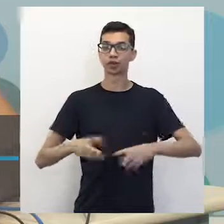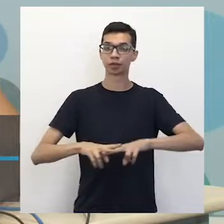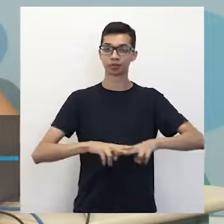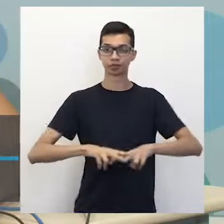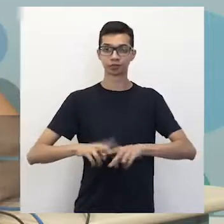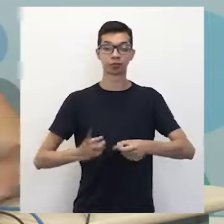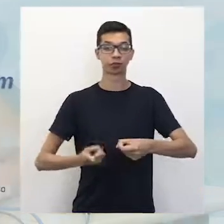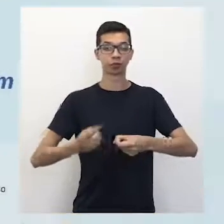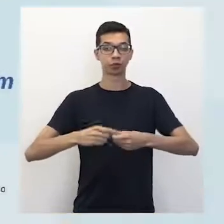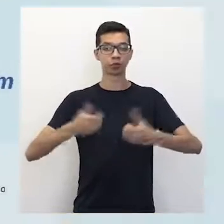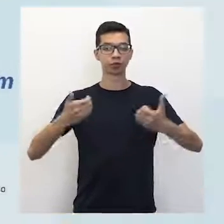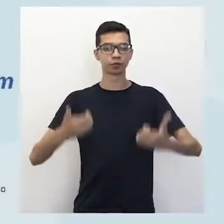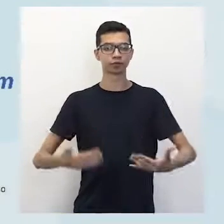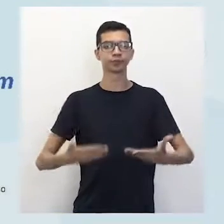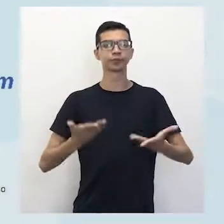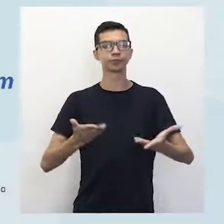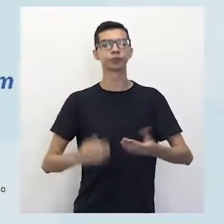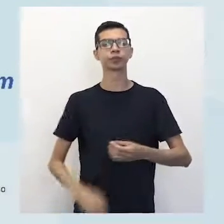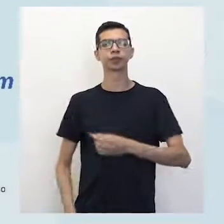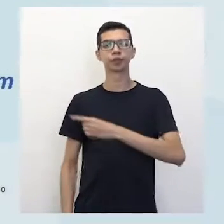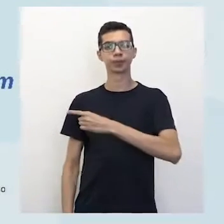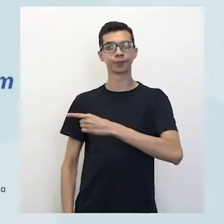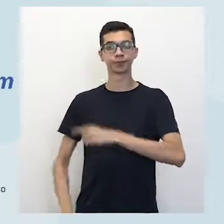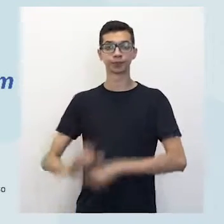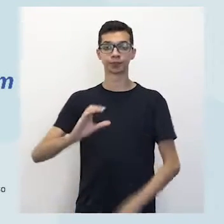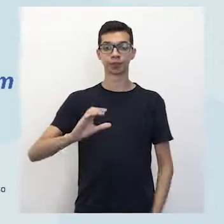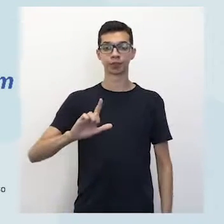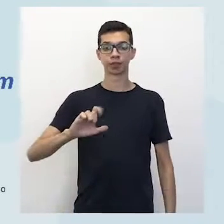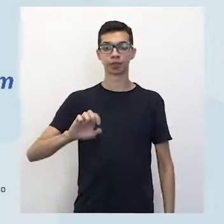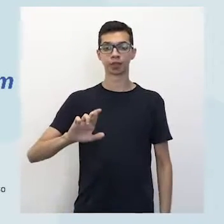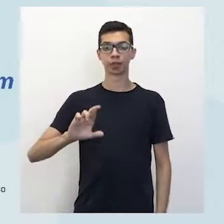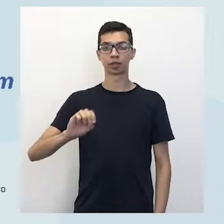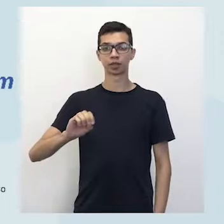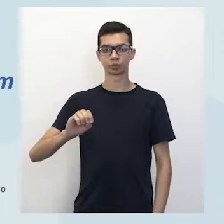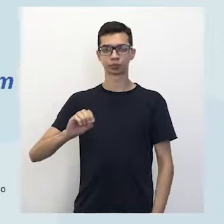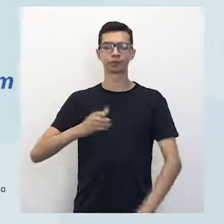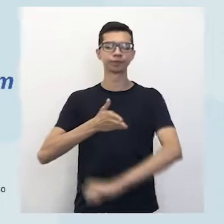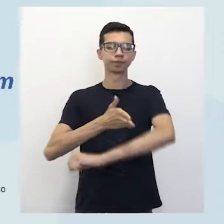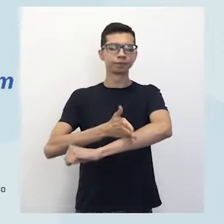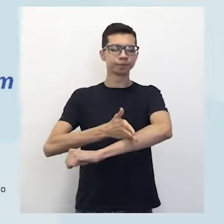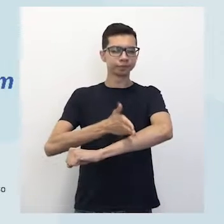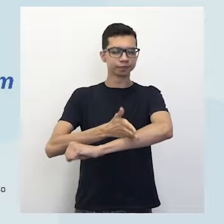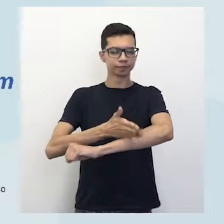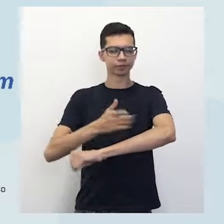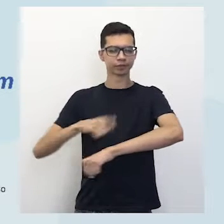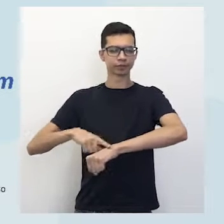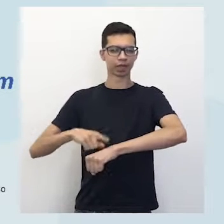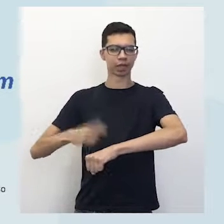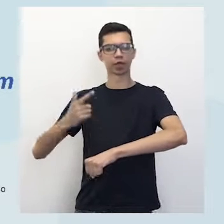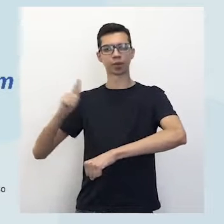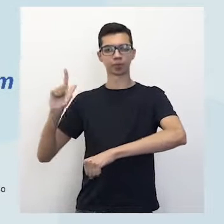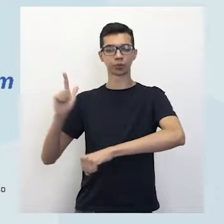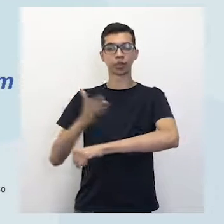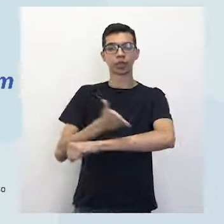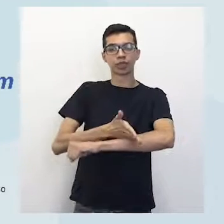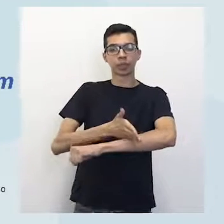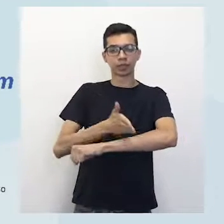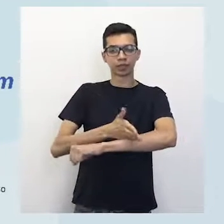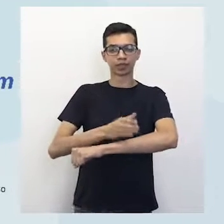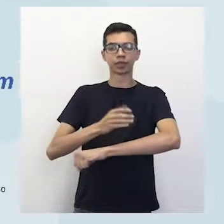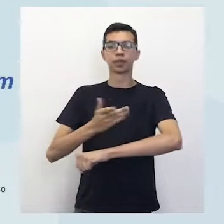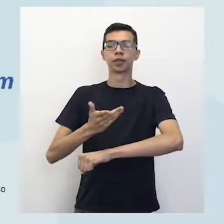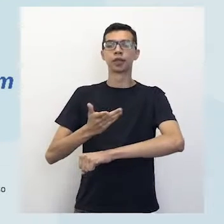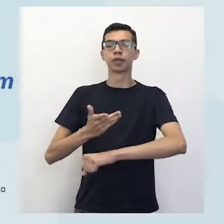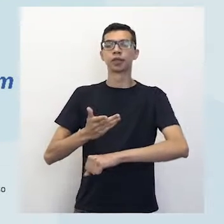Então, o clero na Idade Média, ele tinha esse papel, né? Esse papel de fornecer esses dogmas